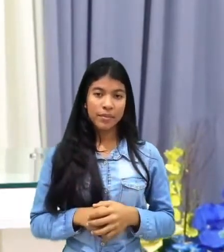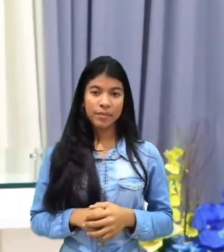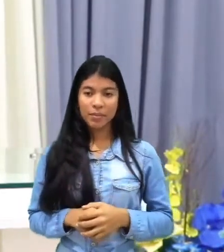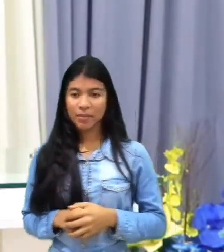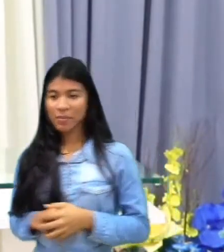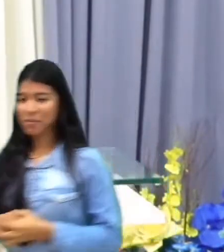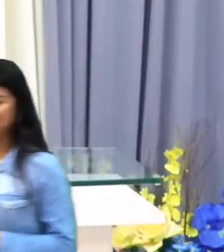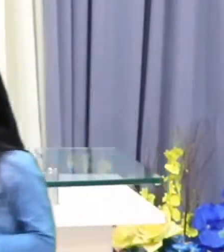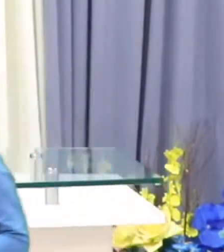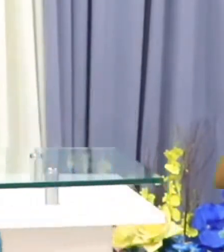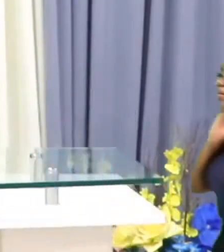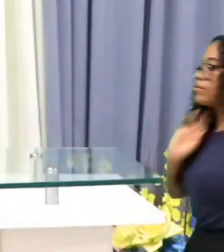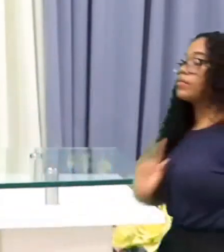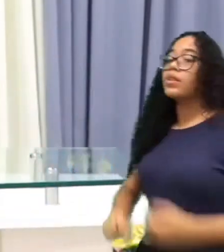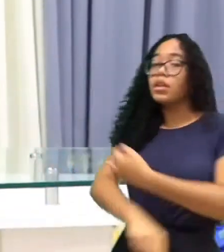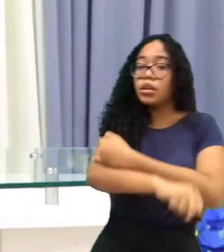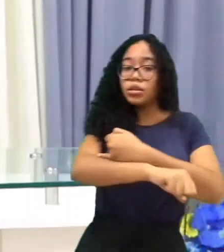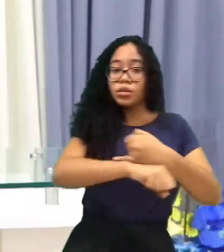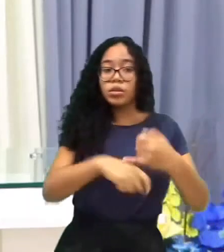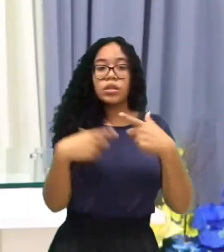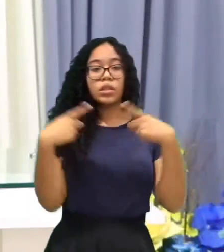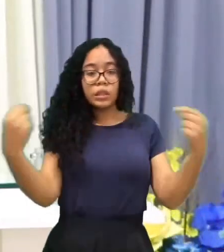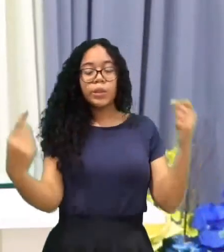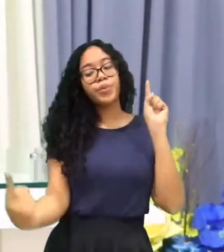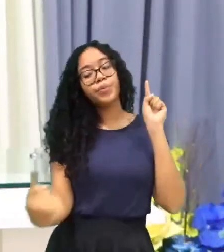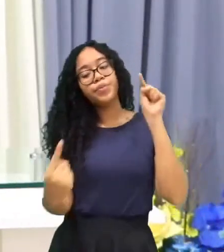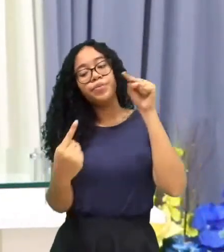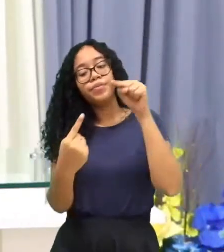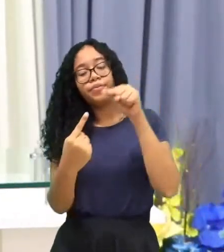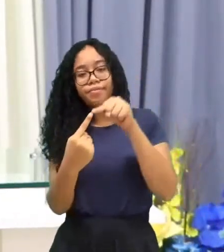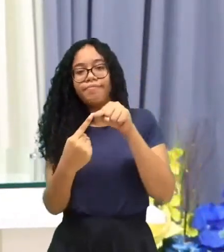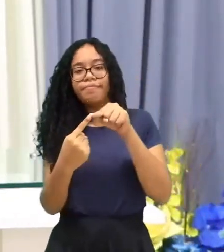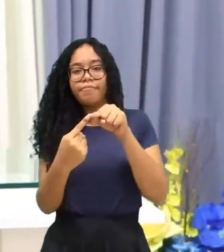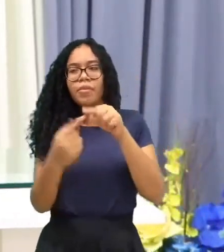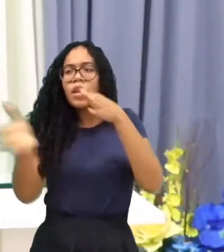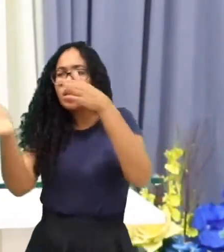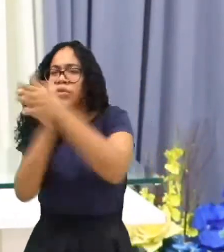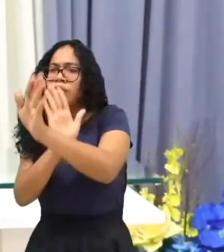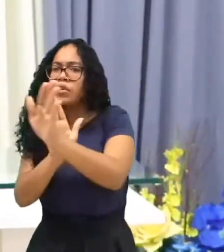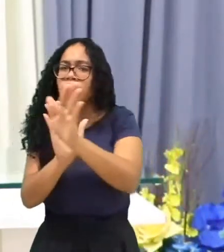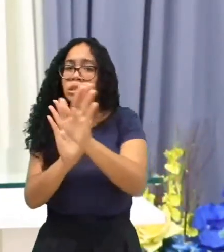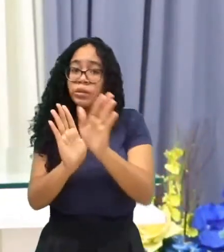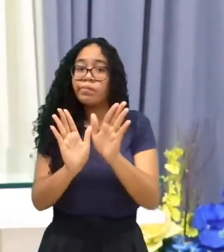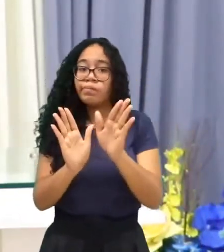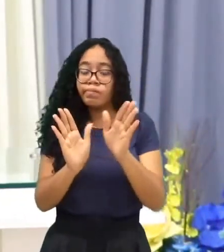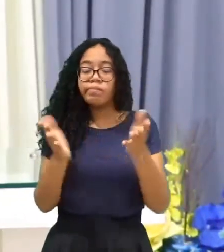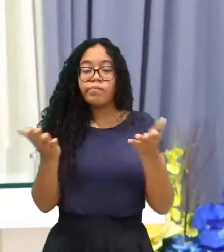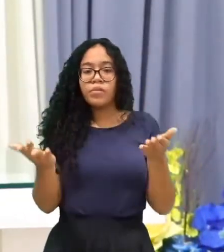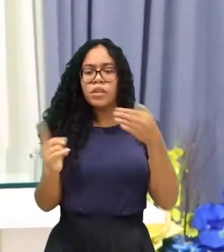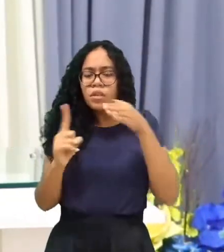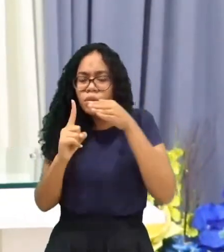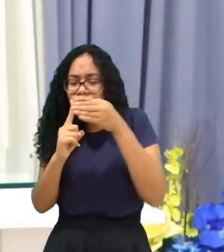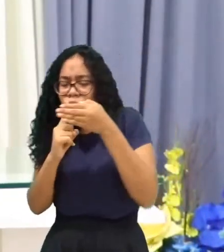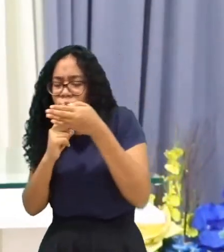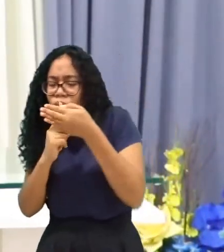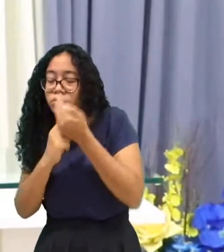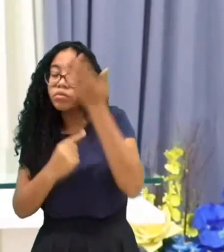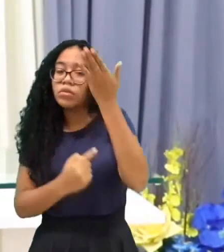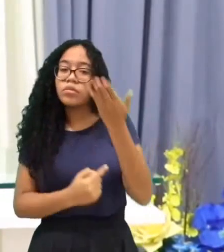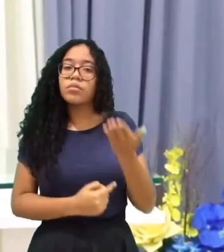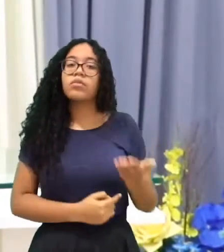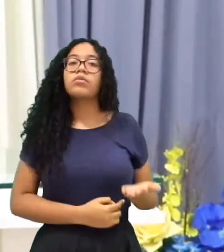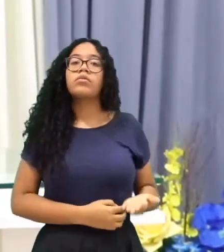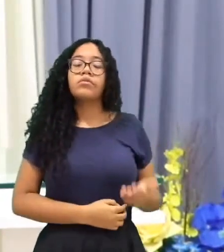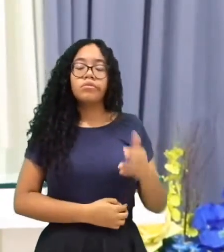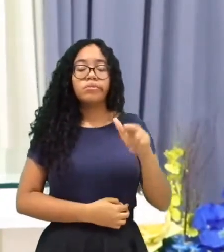E Jacó saiu com o objetivo de fugir, de se esconder da presença do seu irmão.